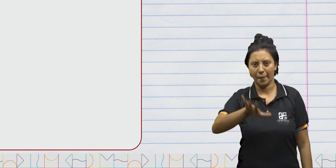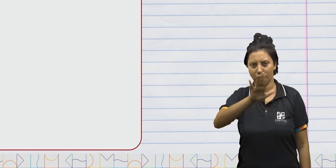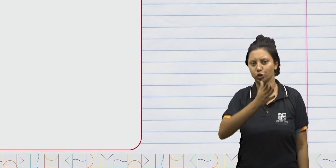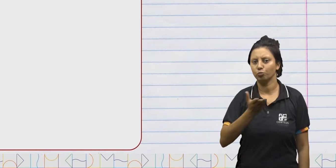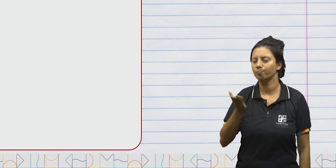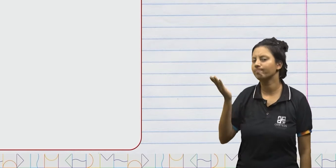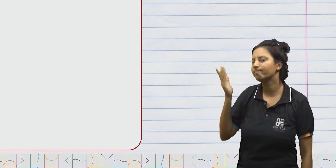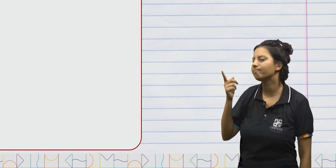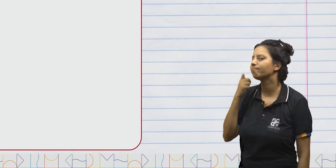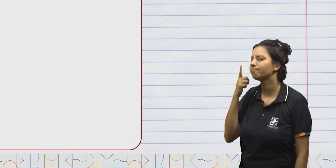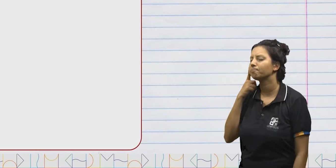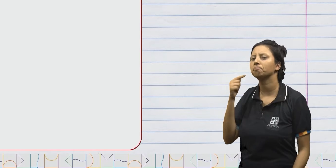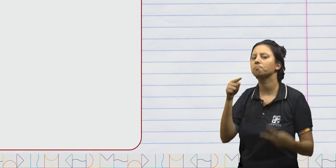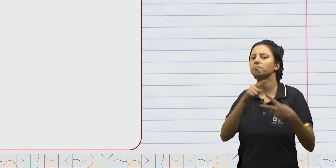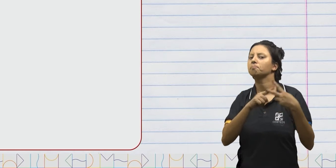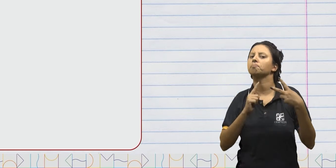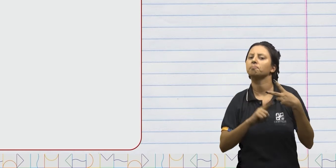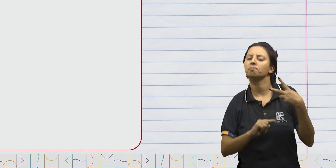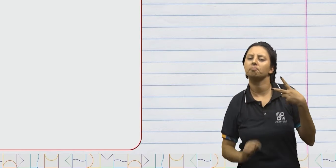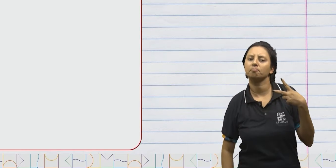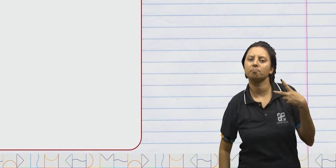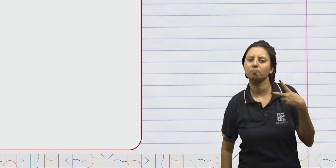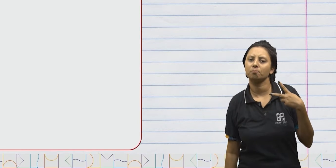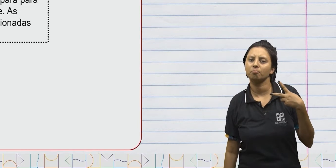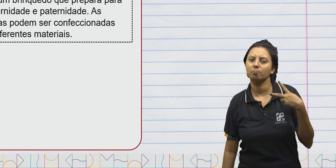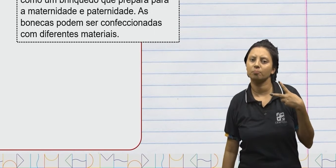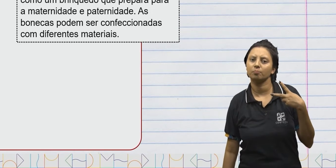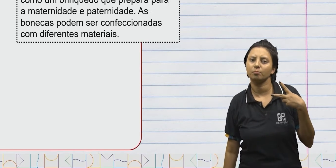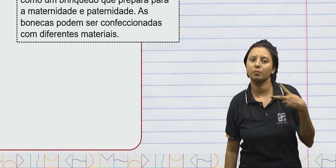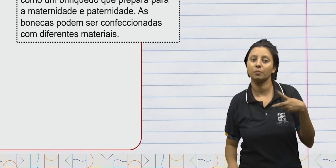boneca. Vamos ver as opções para o texto desse verbete?